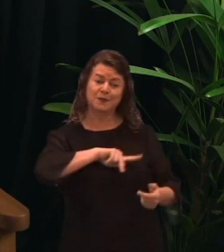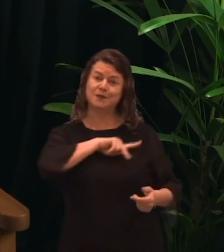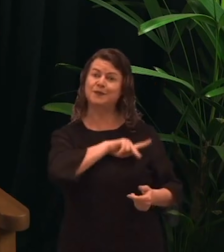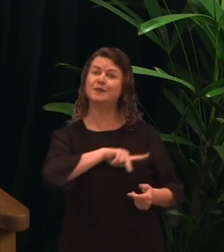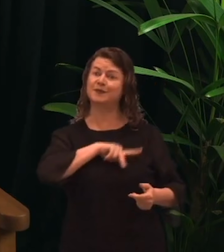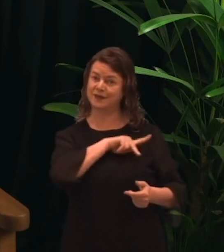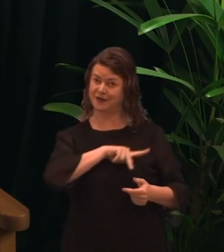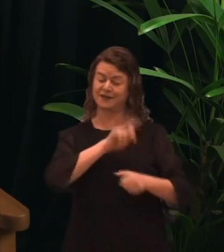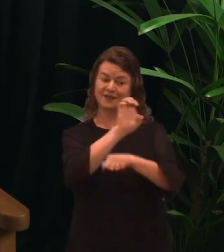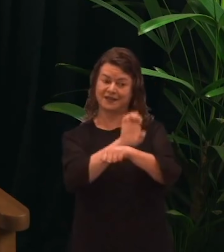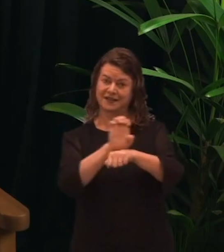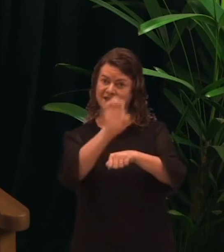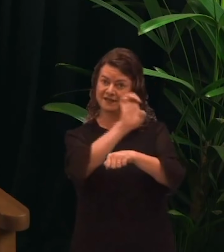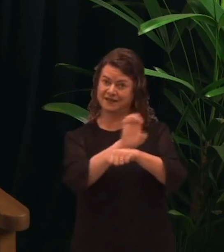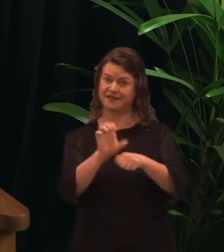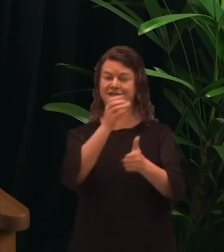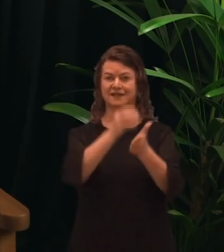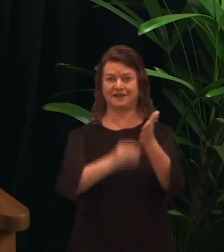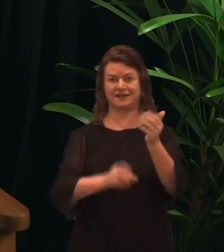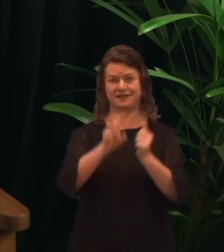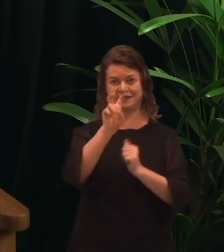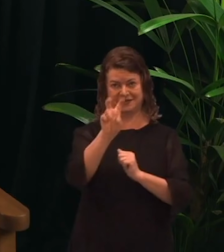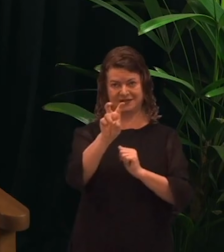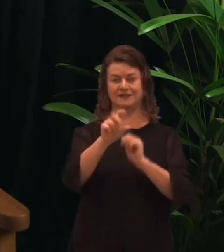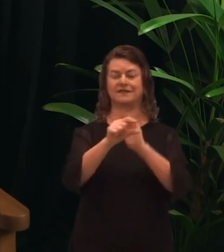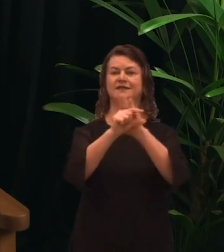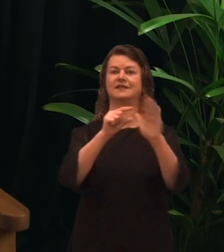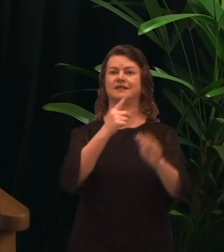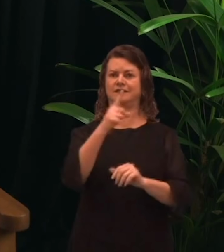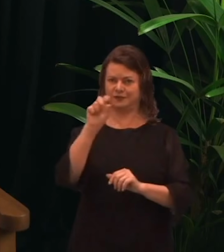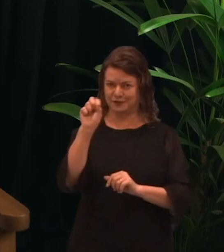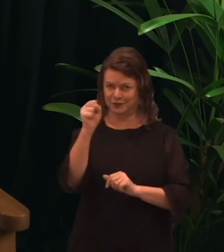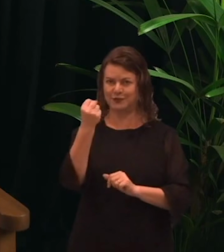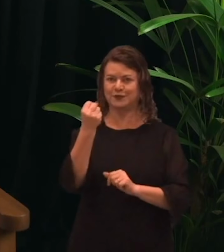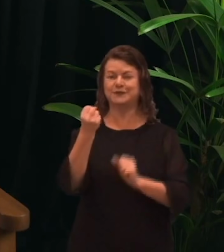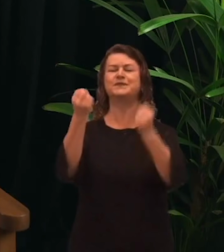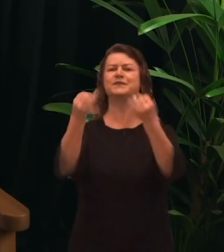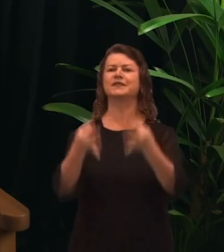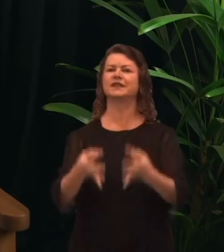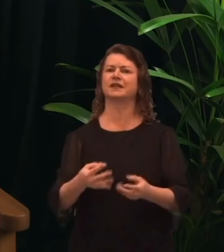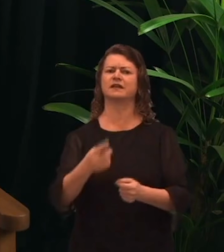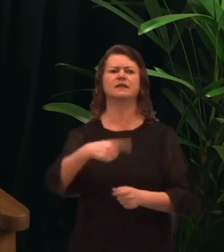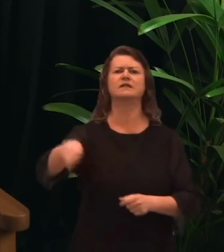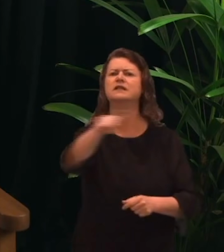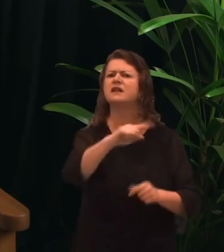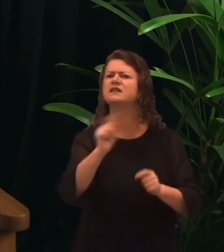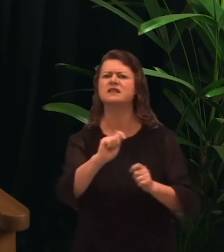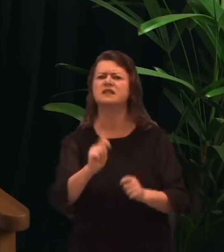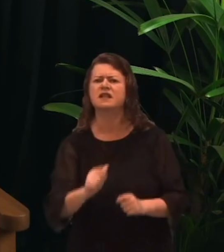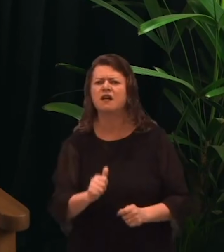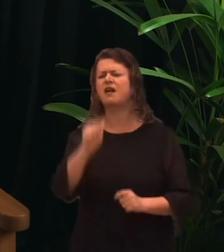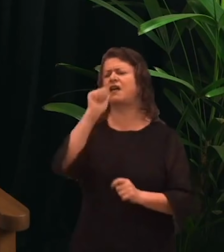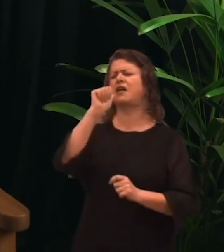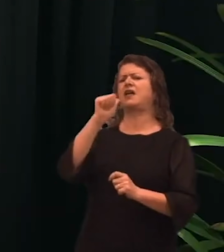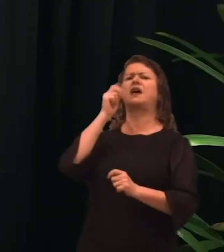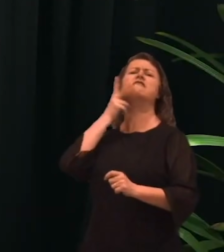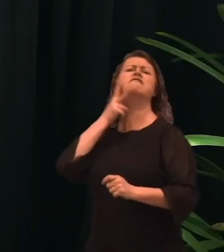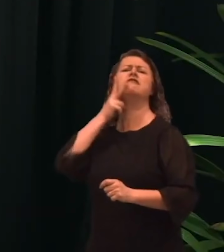encorajando com as palavras também do apóstolo Paulo no livro de Efésios, no capítulo 5, versos